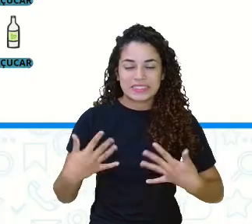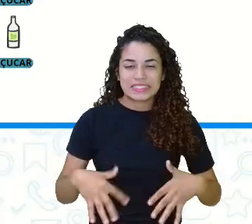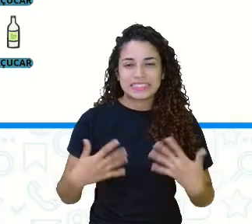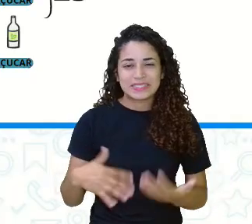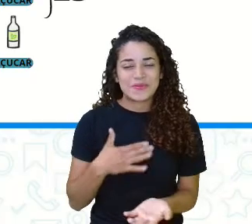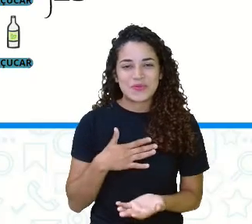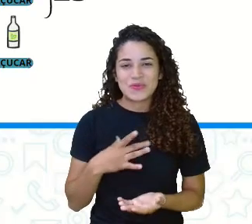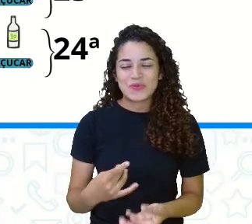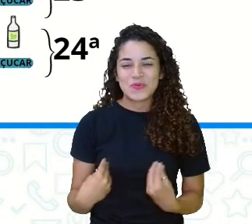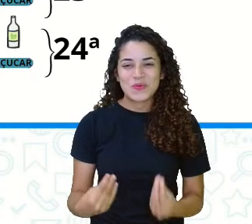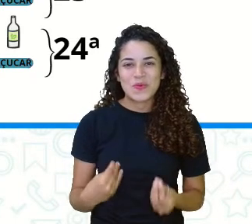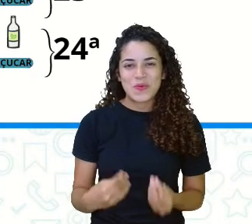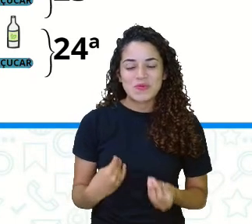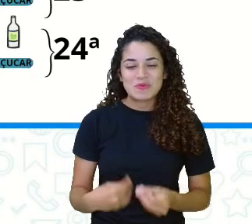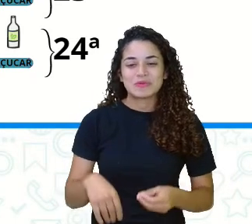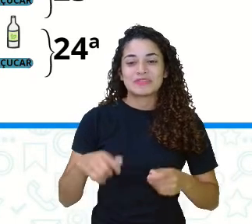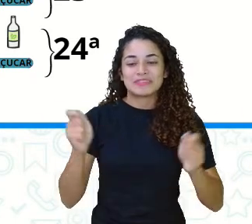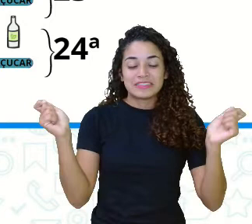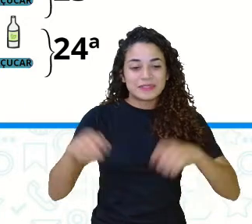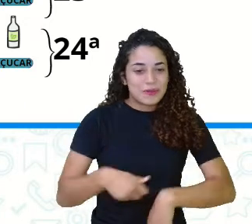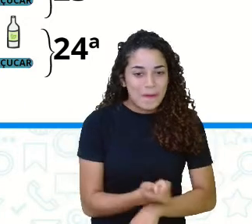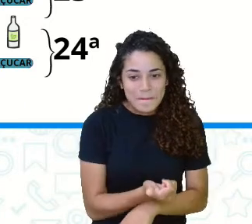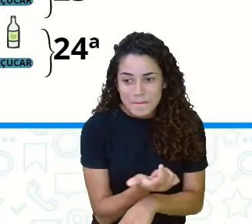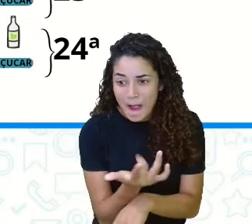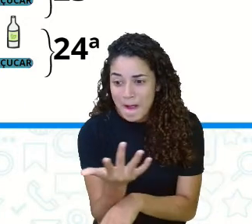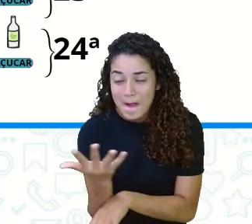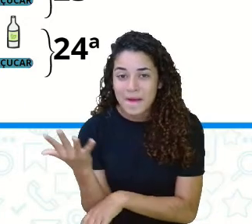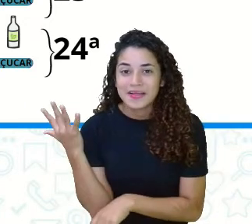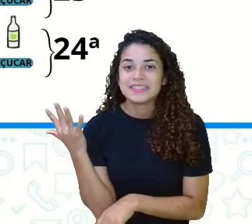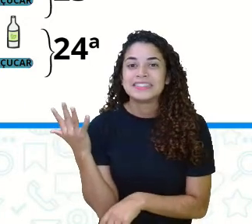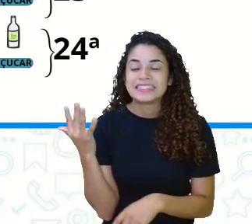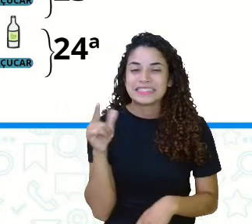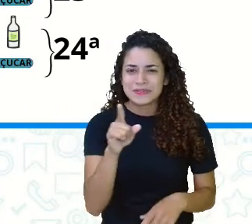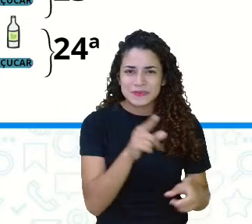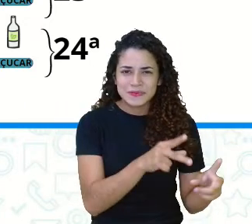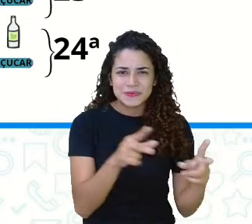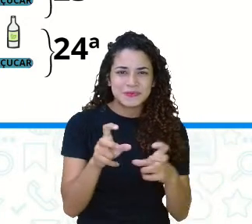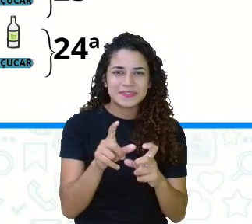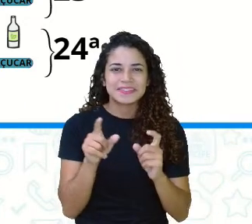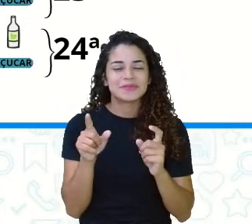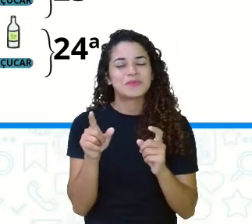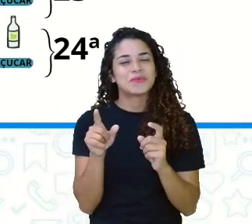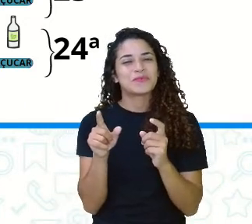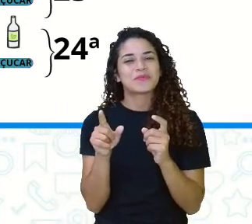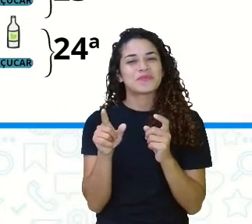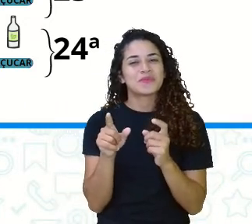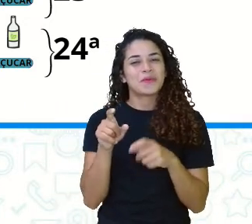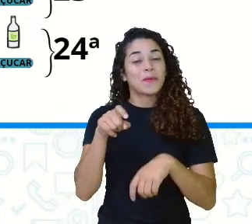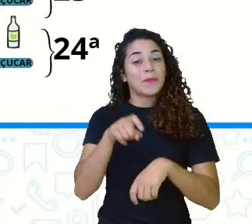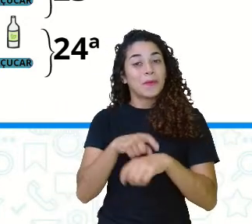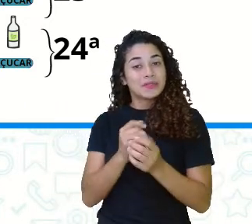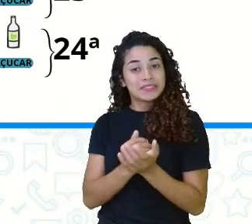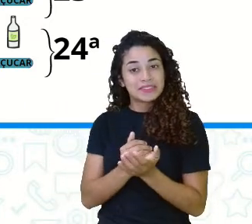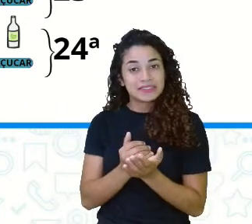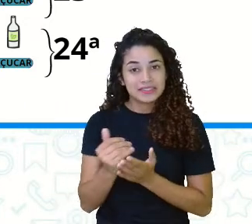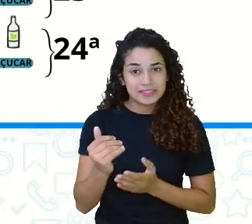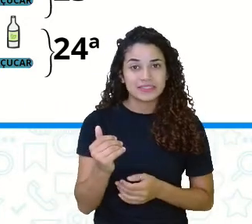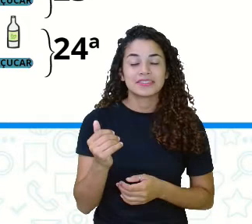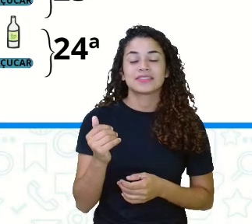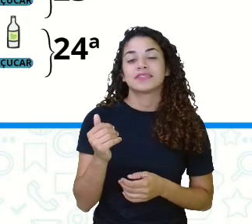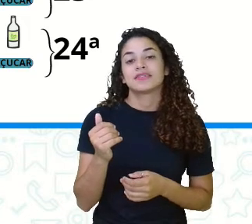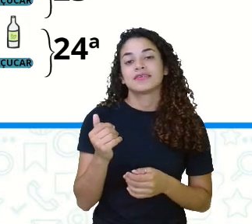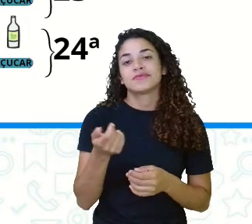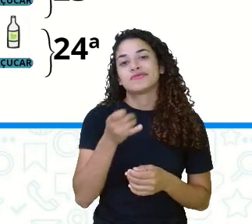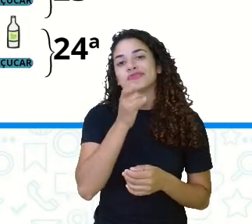professora, quantas possibilidades. Mas você percebeu que a partir daquele